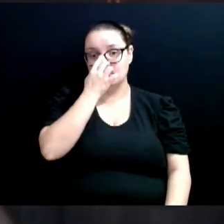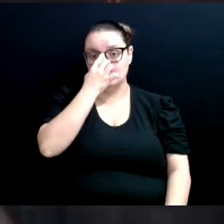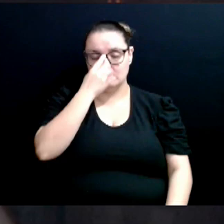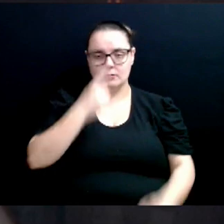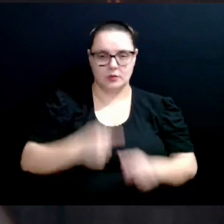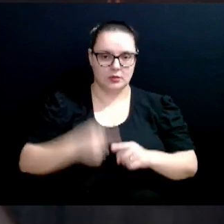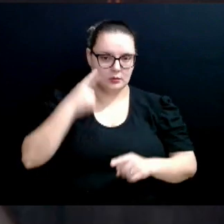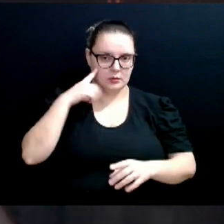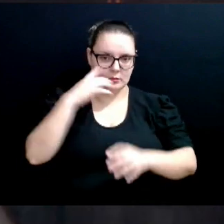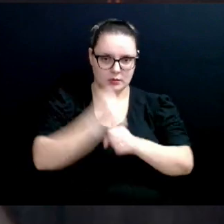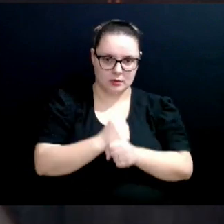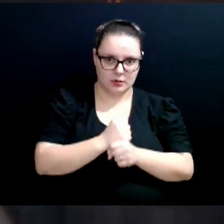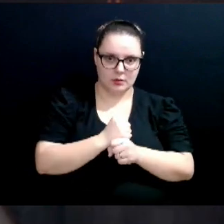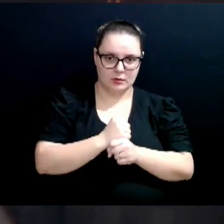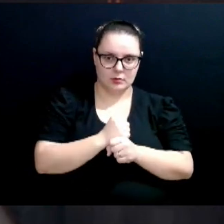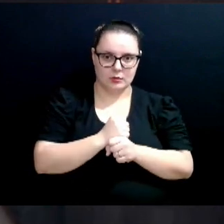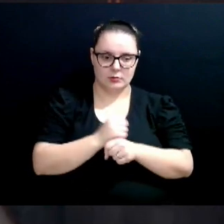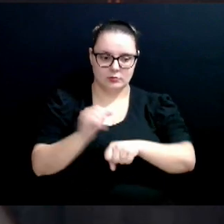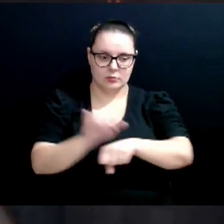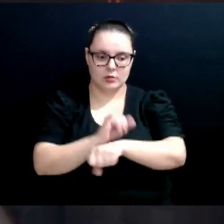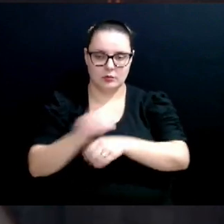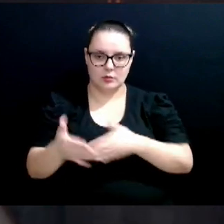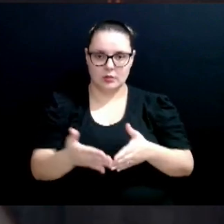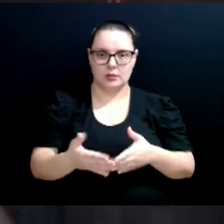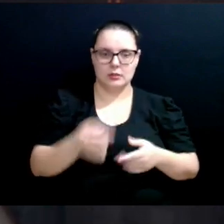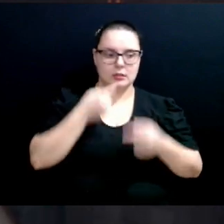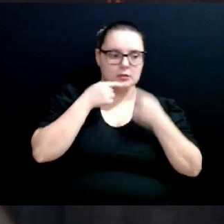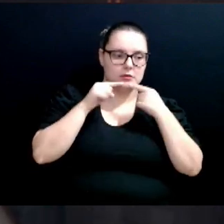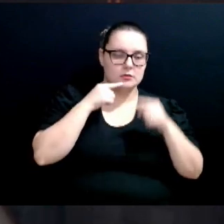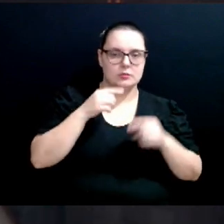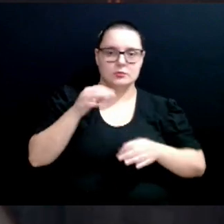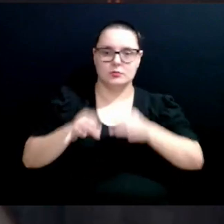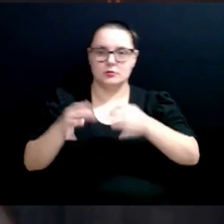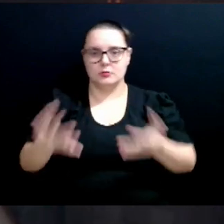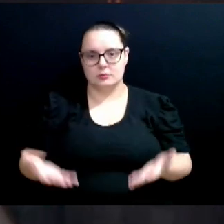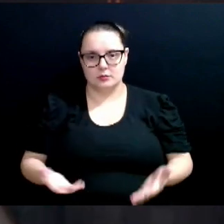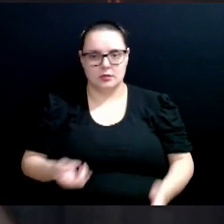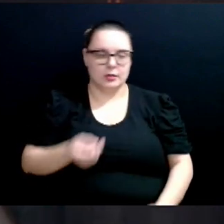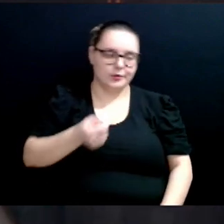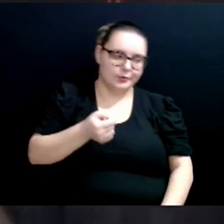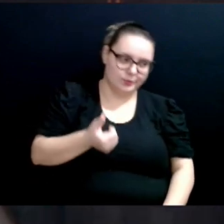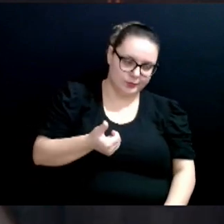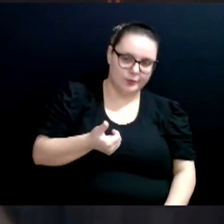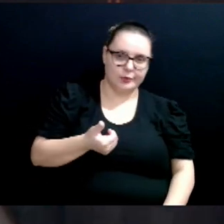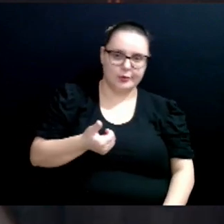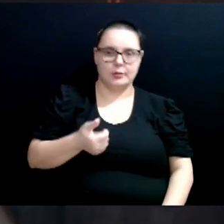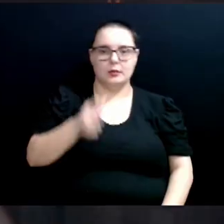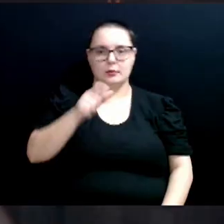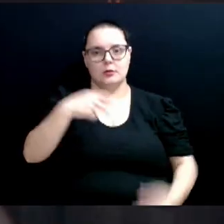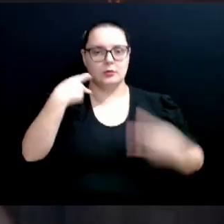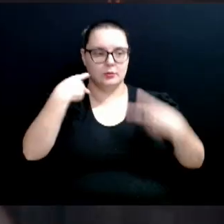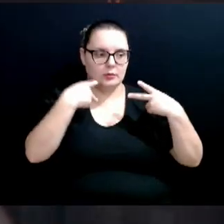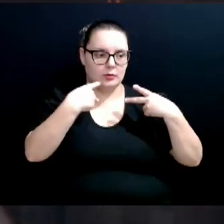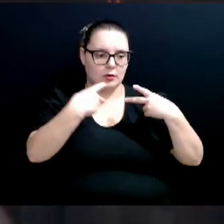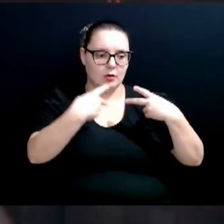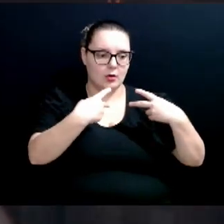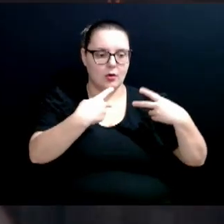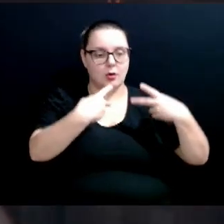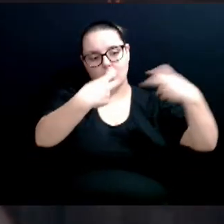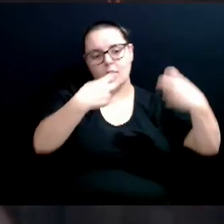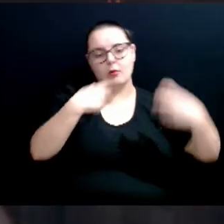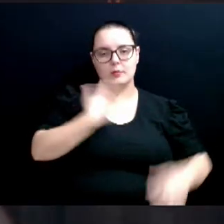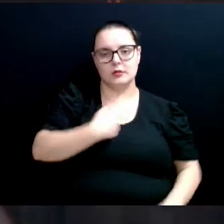para um caminho da crítica e do julgamento, e aí a gente dá pouca chance para o outro também nos ouvir. A gente fica apontando. E quando a gente